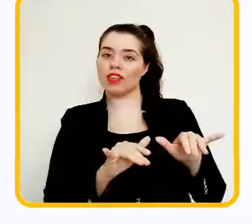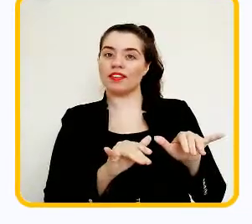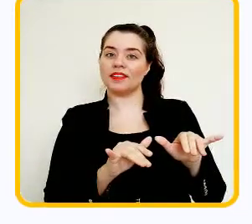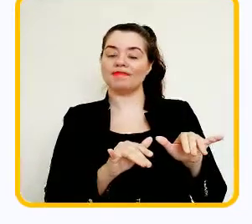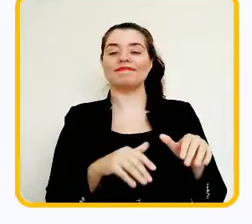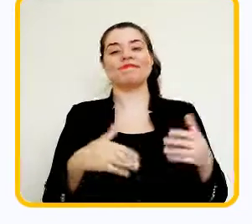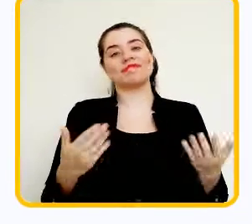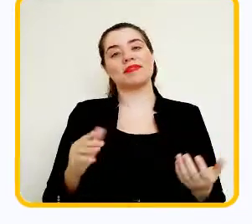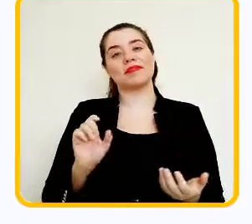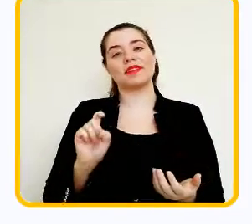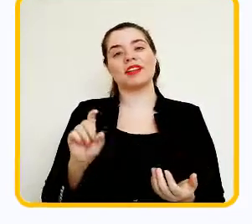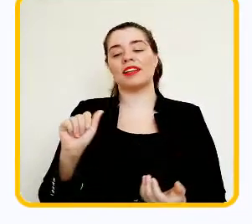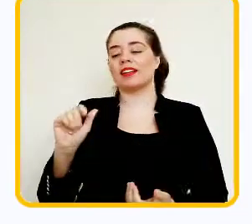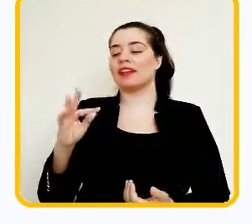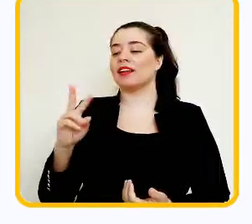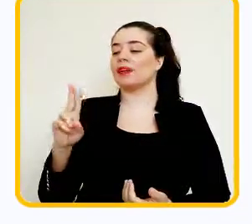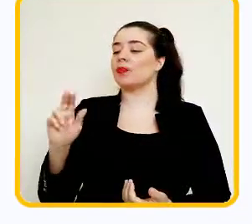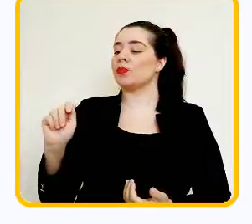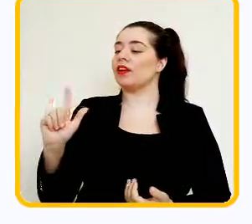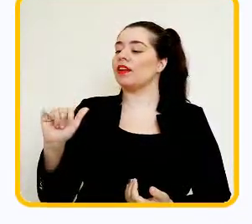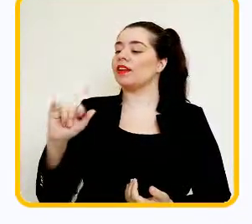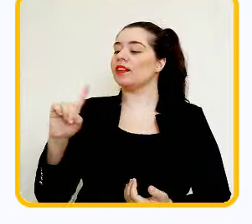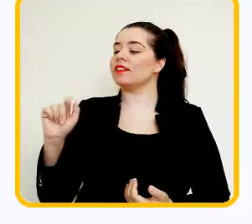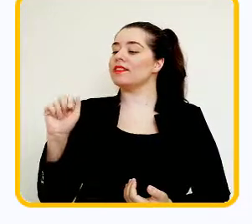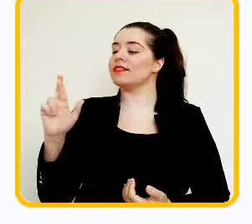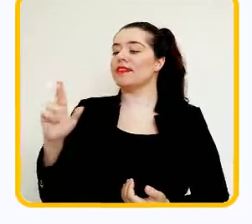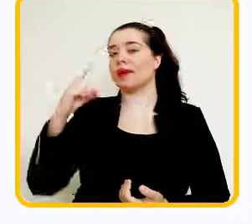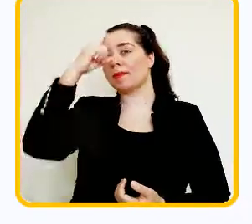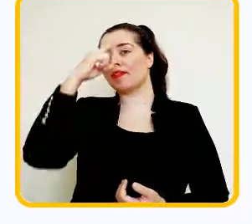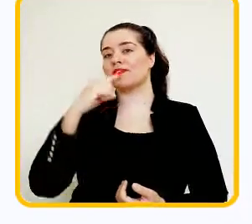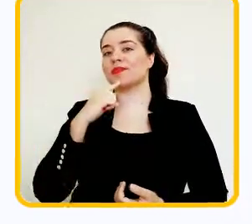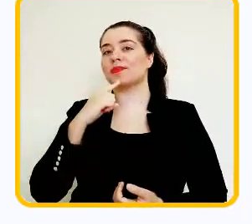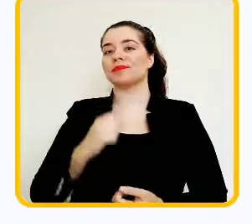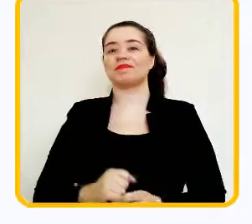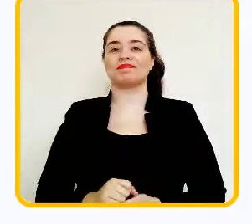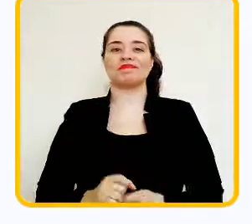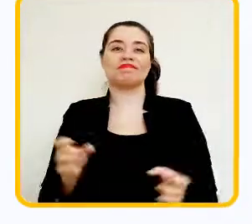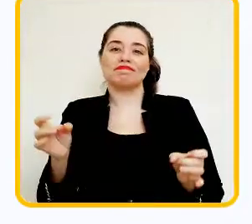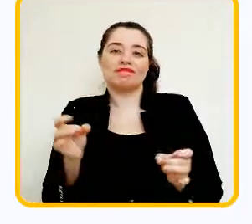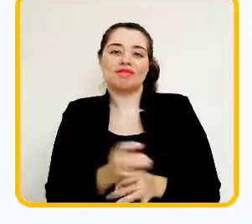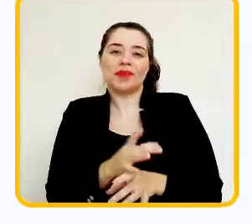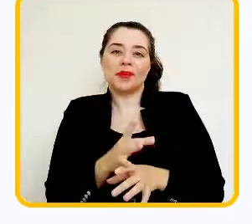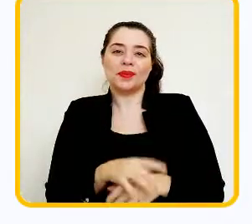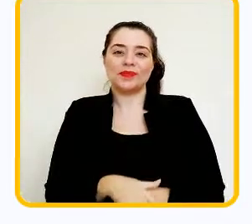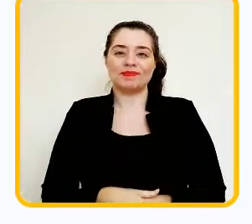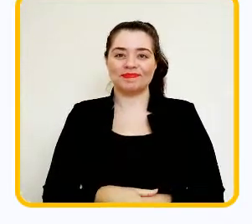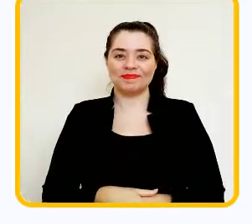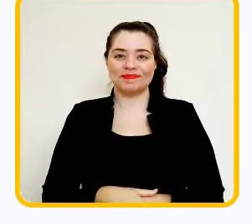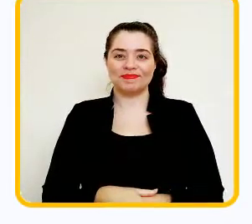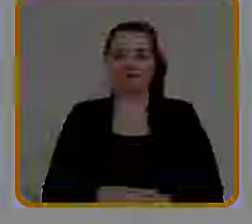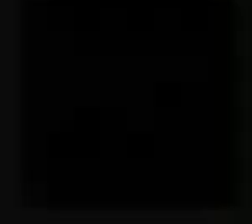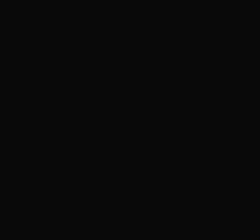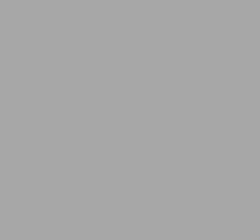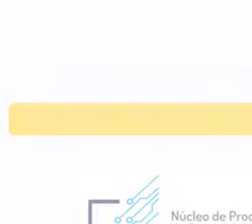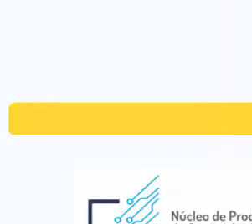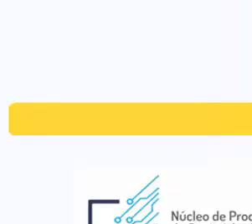Quando terminar de inserir todos os seus dados pessoais, clique em Atualizar Perfil. Pronto!